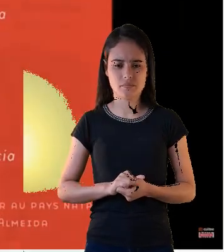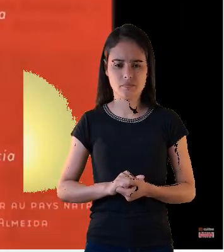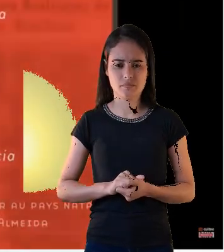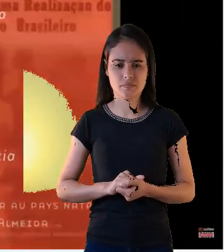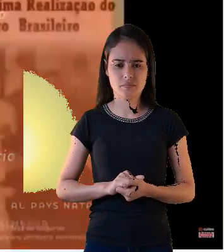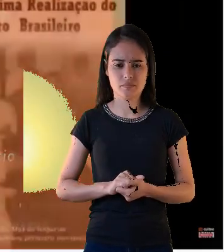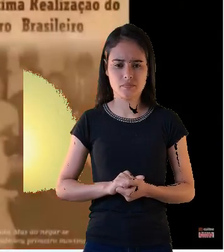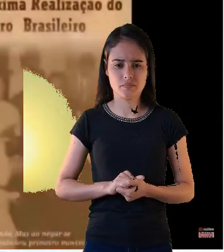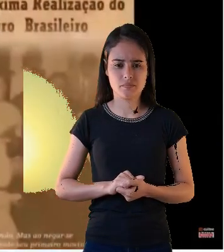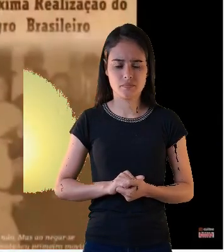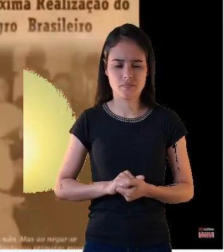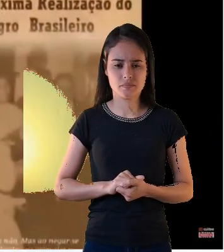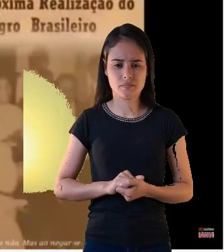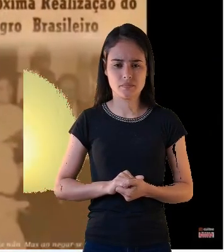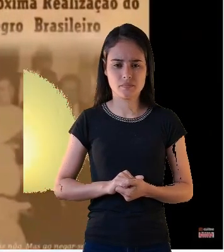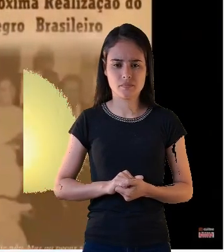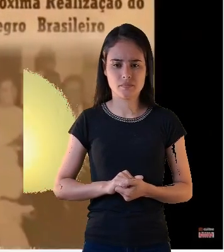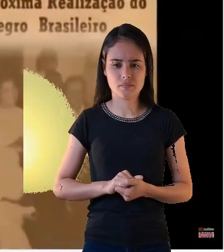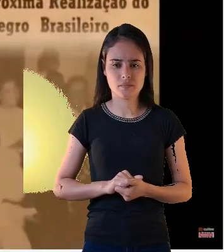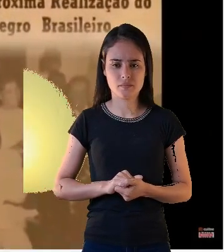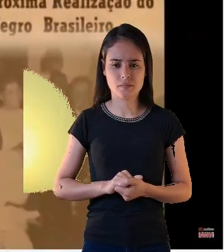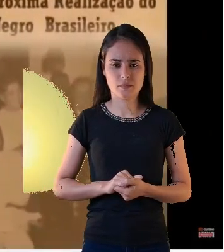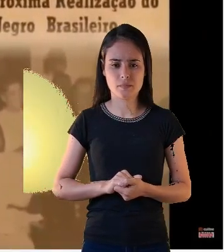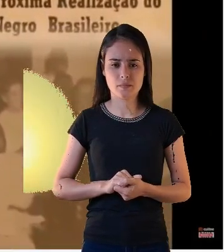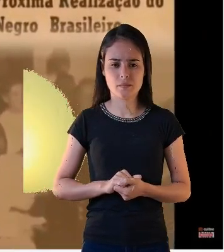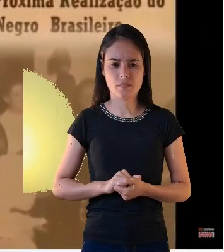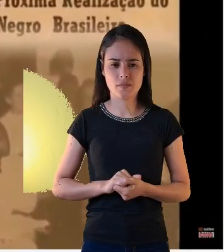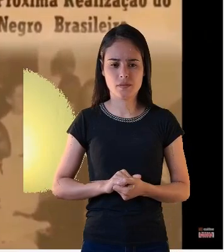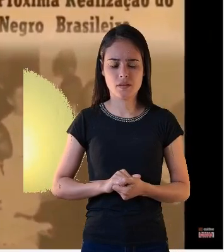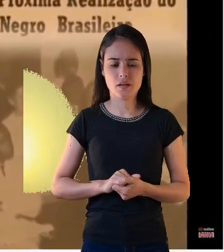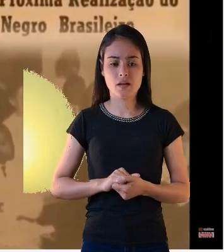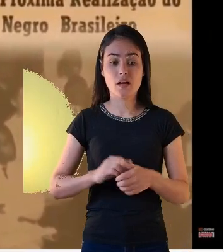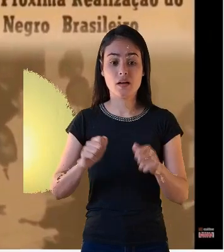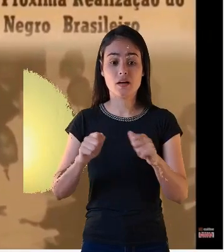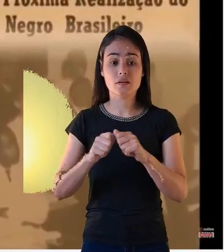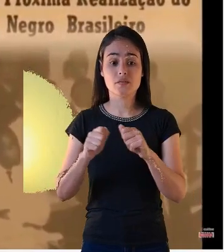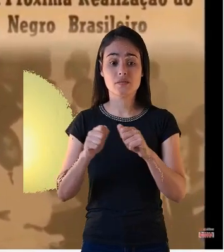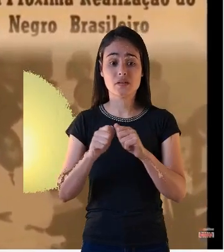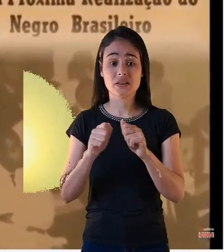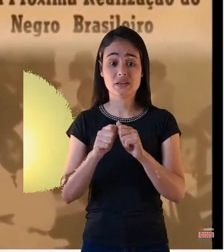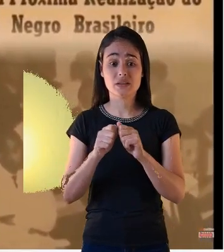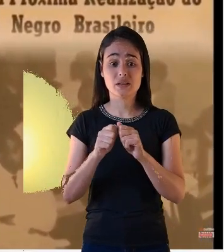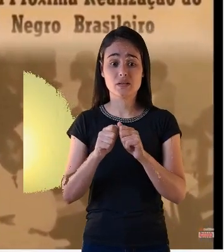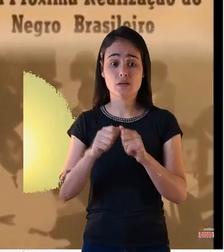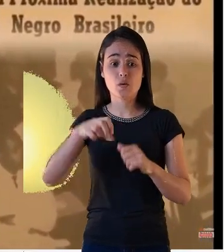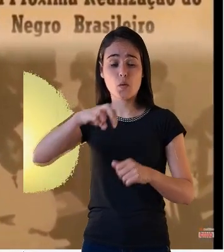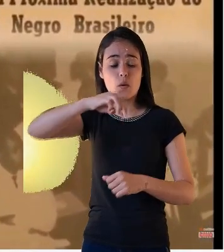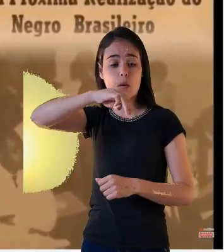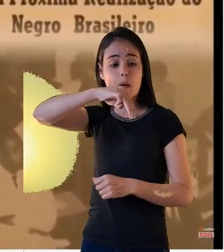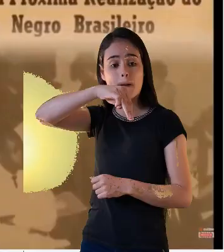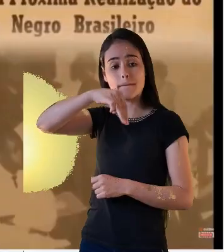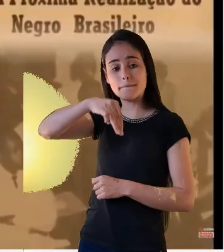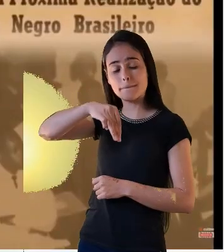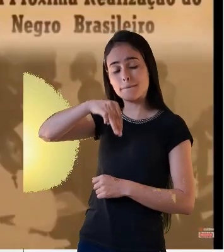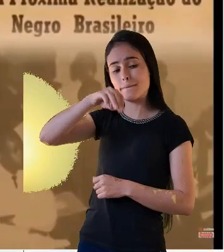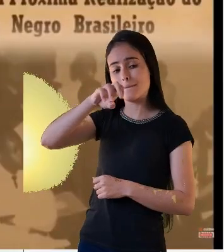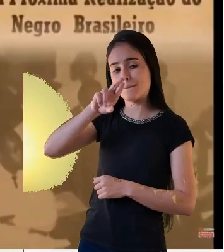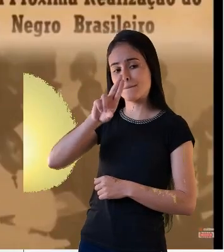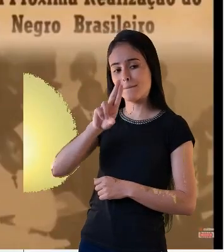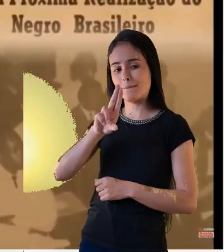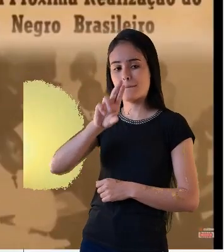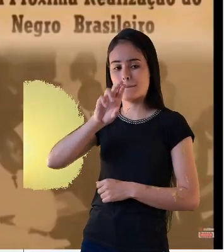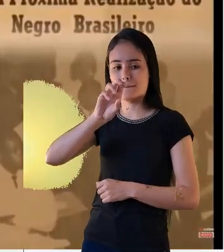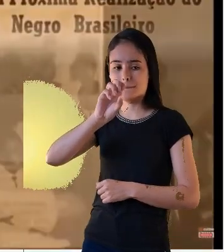liberdade. No primeiro Congresso Negro Brasileiro, realizado pelo TEM em 1950, a tese de